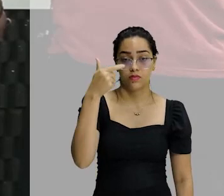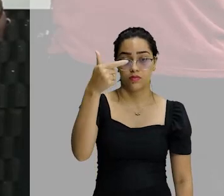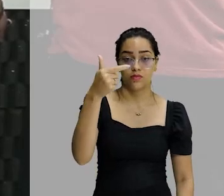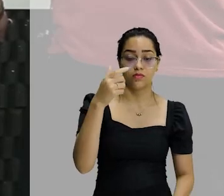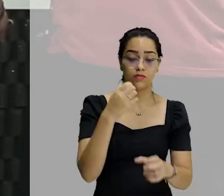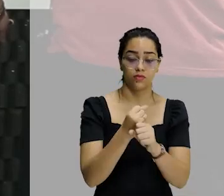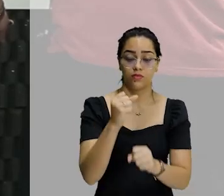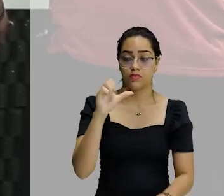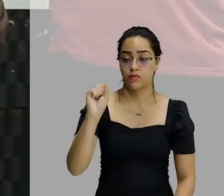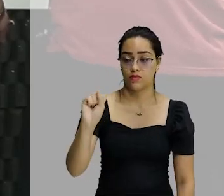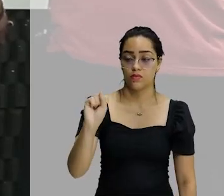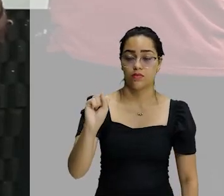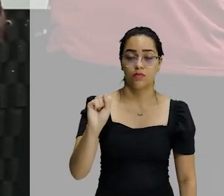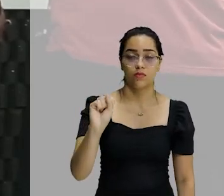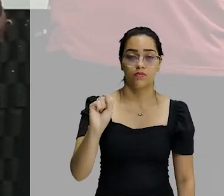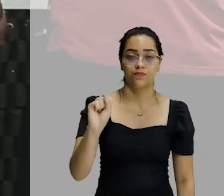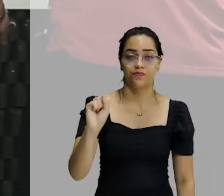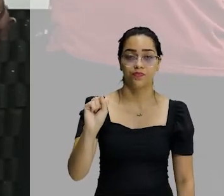ser igual a 8.